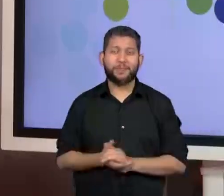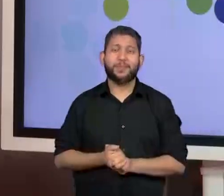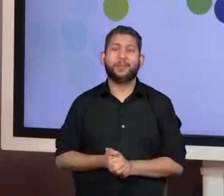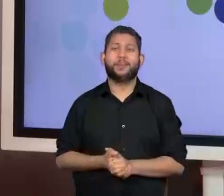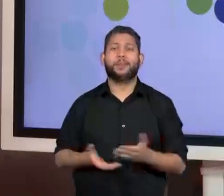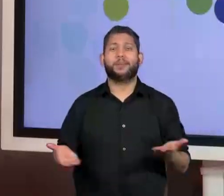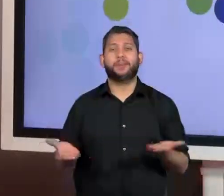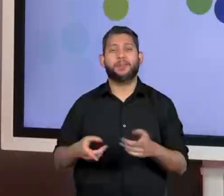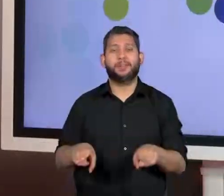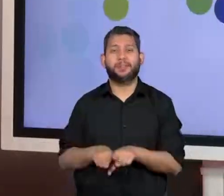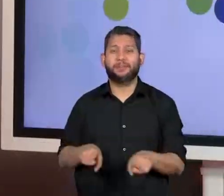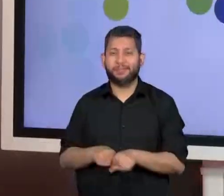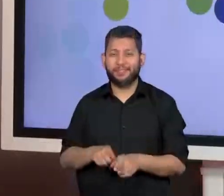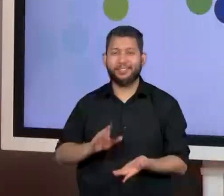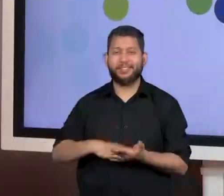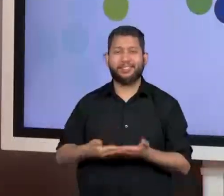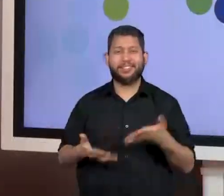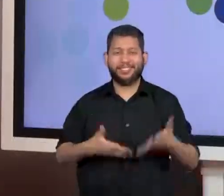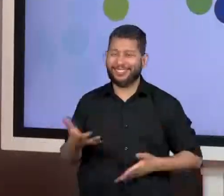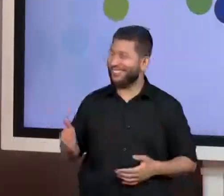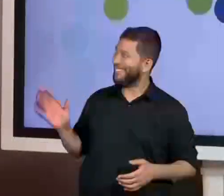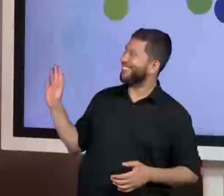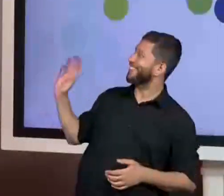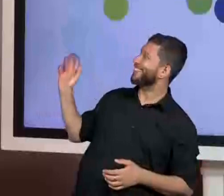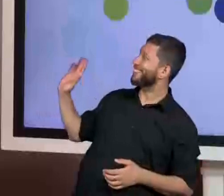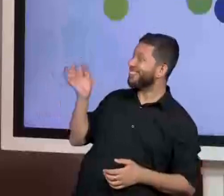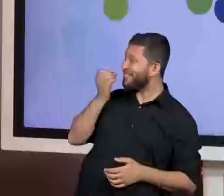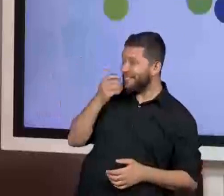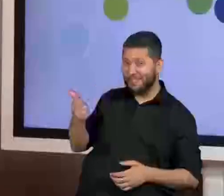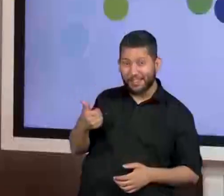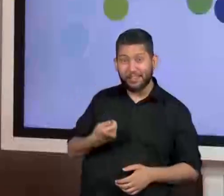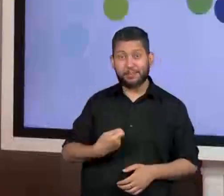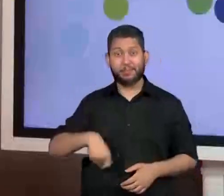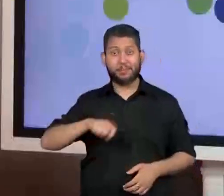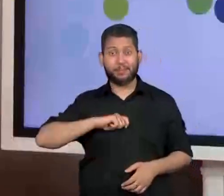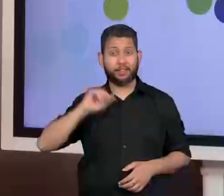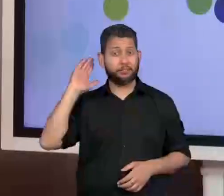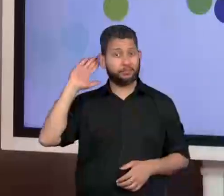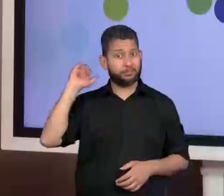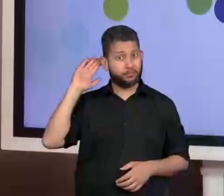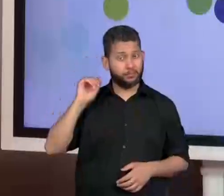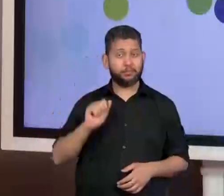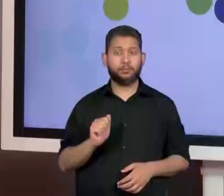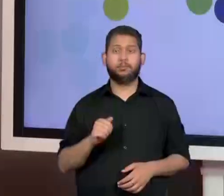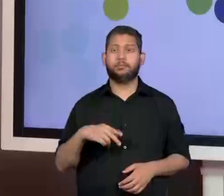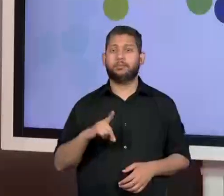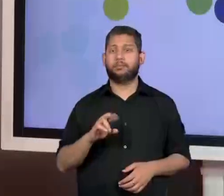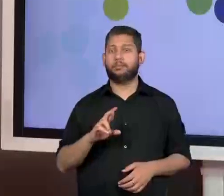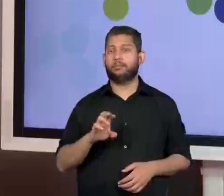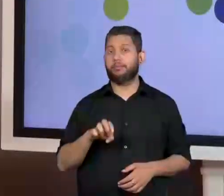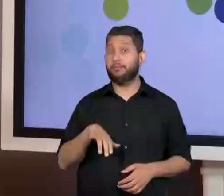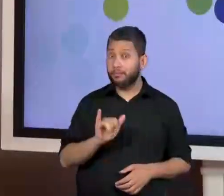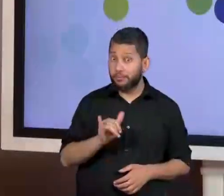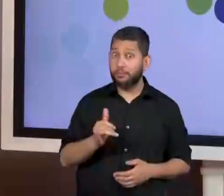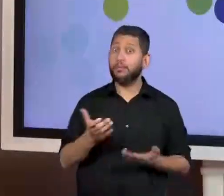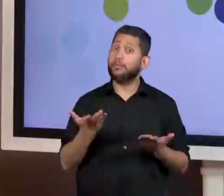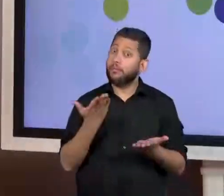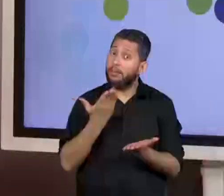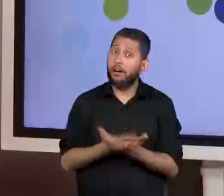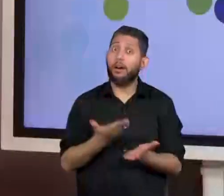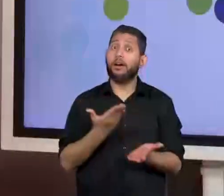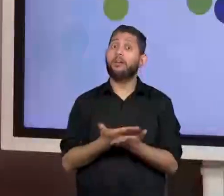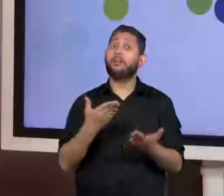também aqui de cumprimentar o nosso intérprete de Libras. Olá, Andrei, seja muito bem-vindo. Ele que faz aí com que as nossas aulas